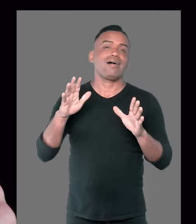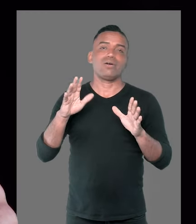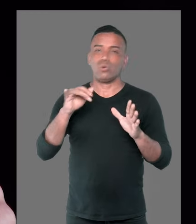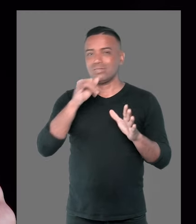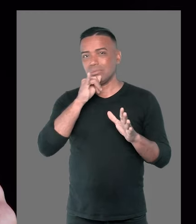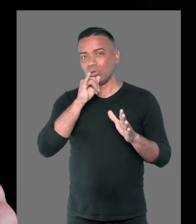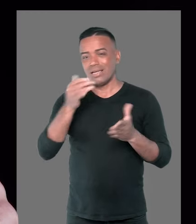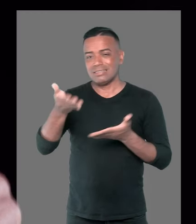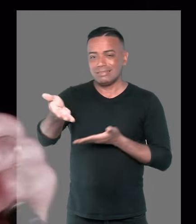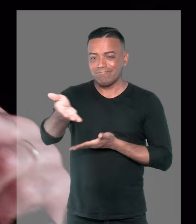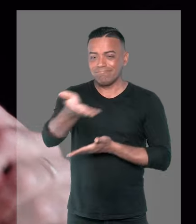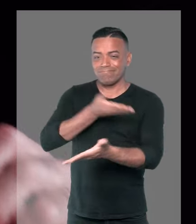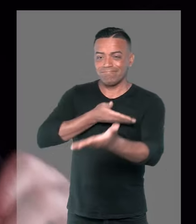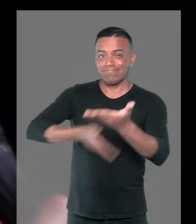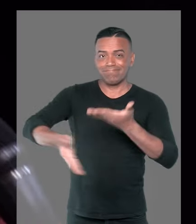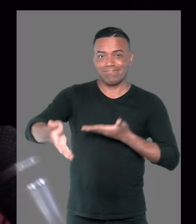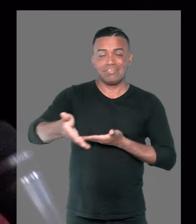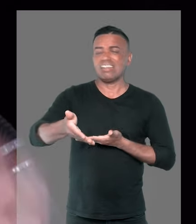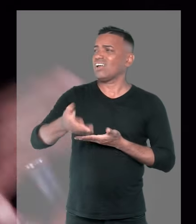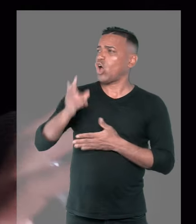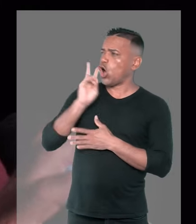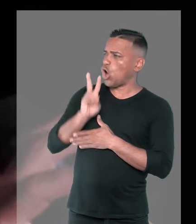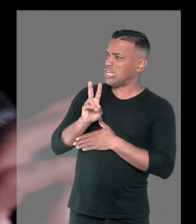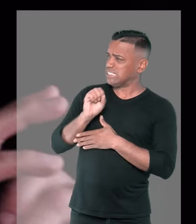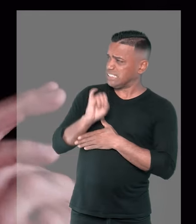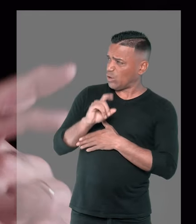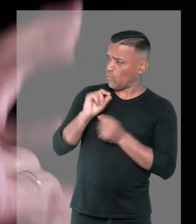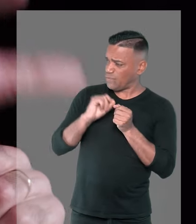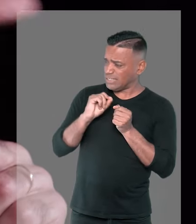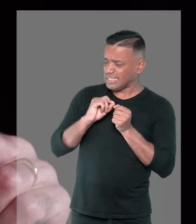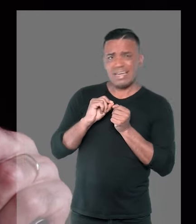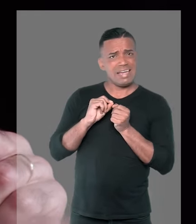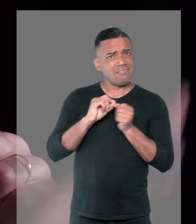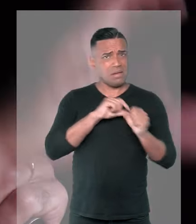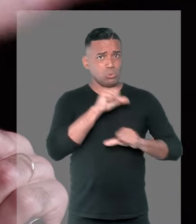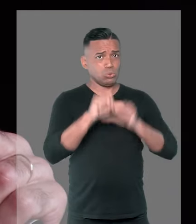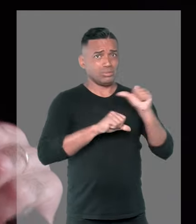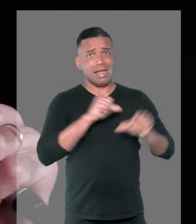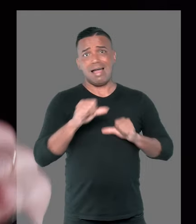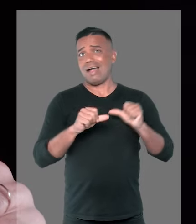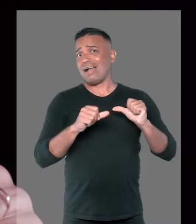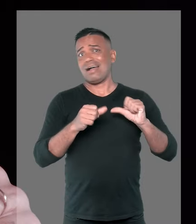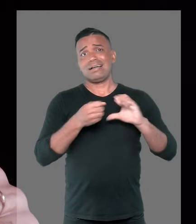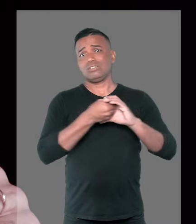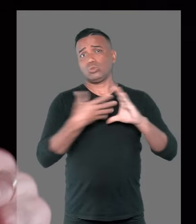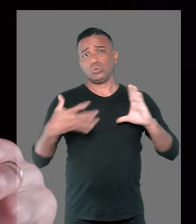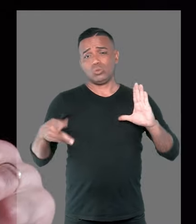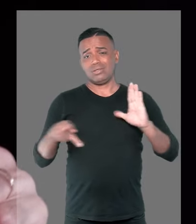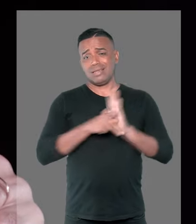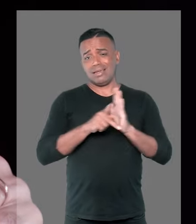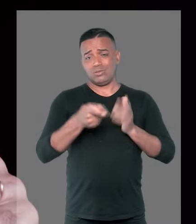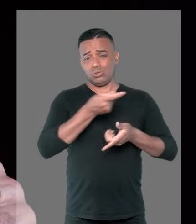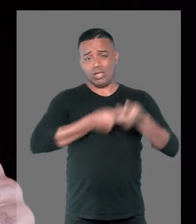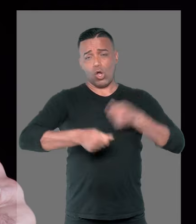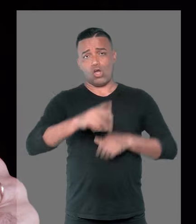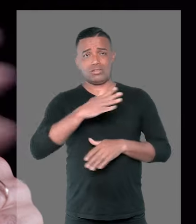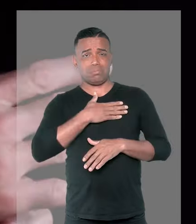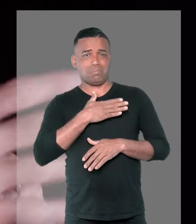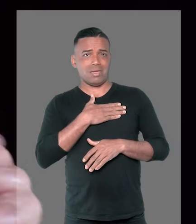certo as pessoas olham e dizem não pera aí se eu fizer isso aqui ISO vai mudar completamente a arquitetura de poder dentro do negócio do ponto de vista do